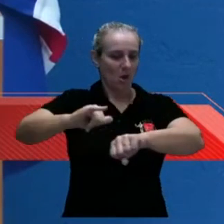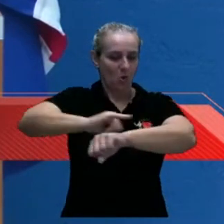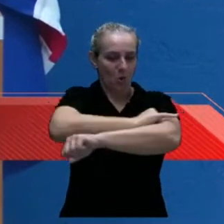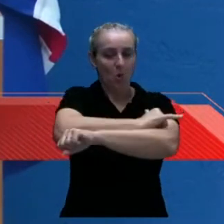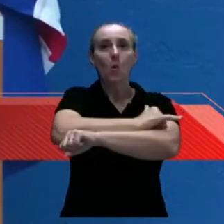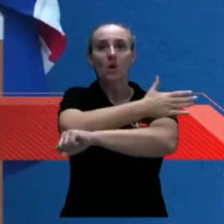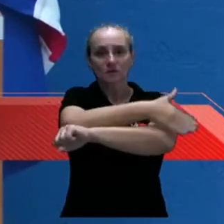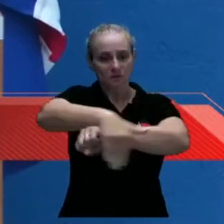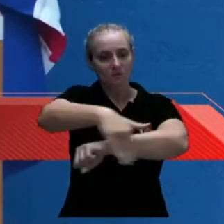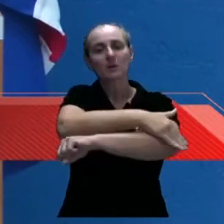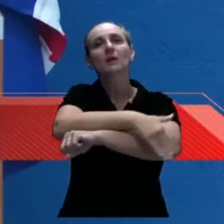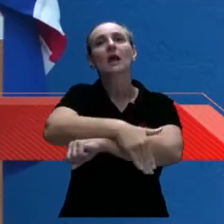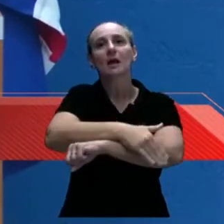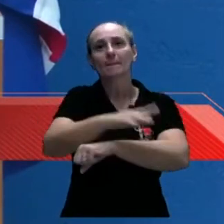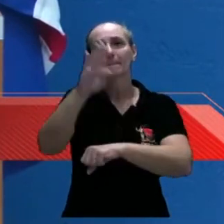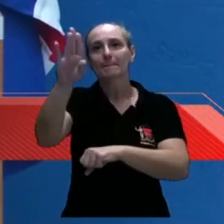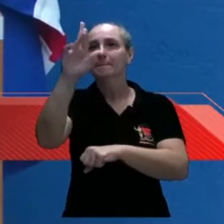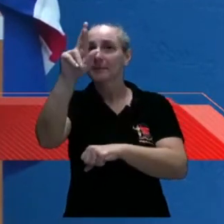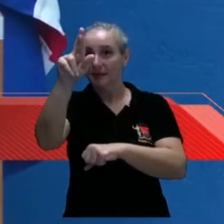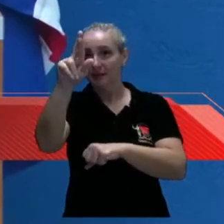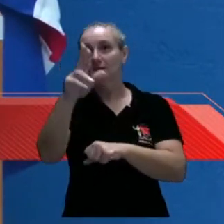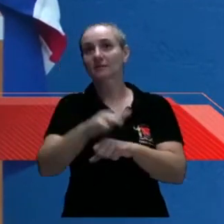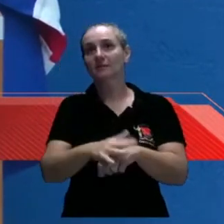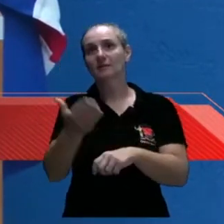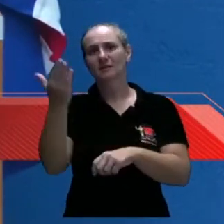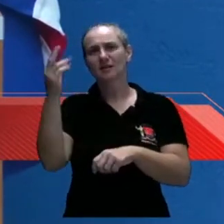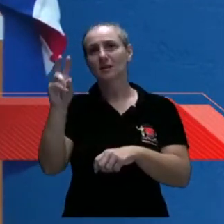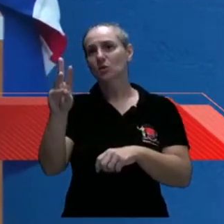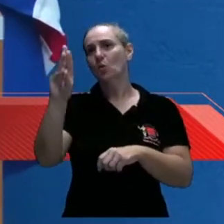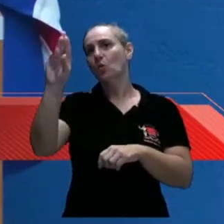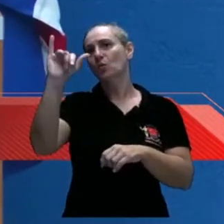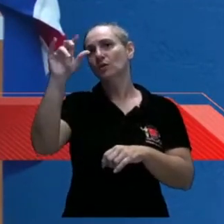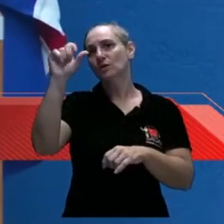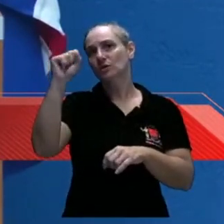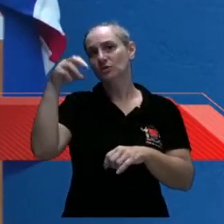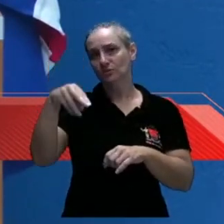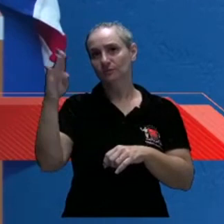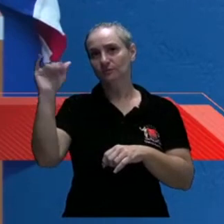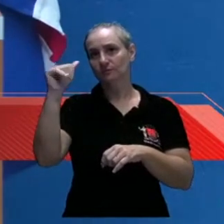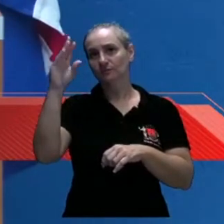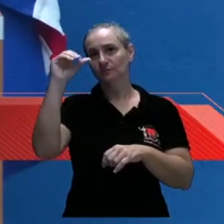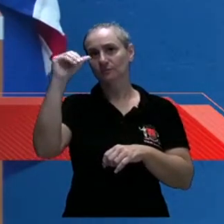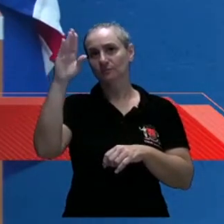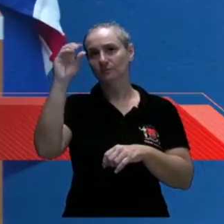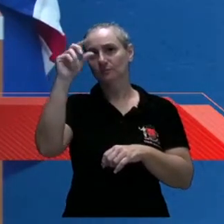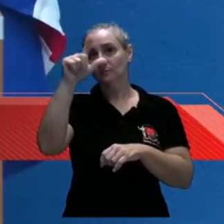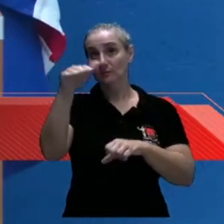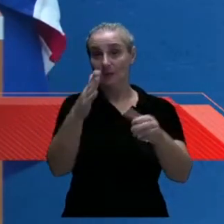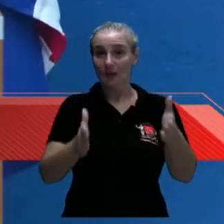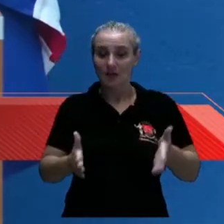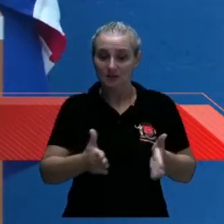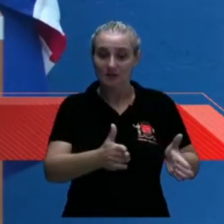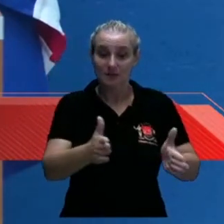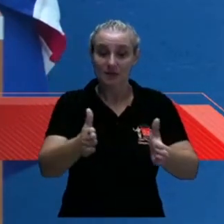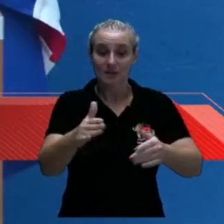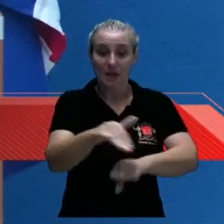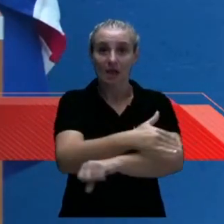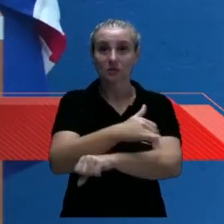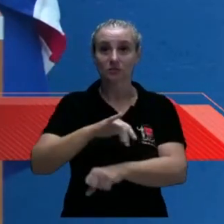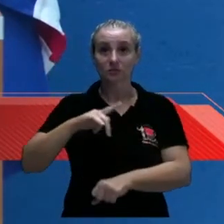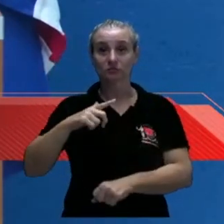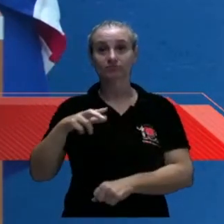BR, na época do Dr. Wilson Barbosa Martins. Essa estrada que, quando não tinha